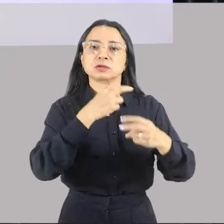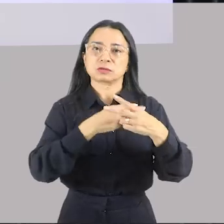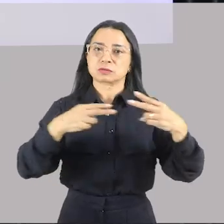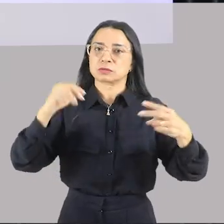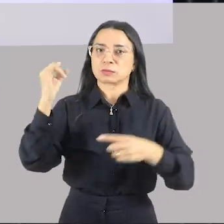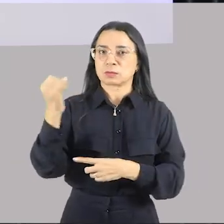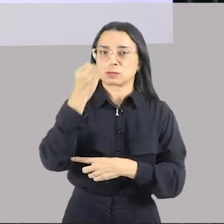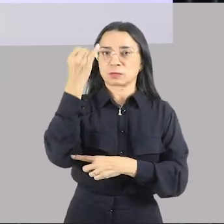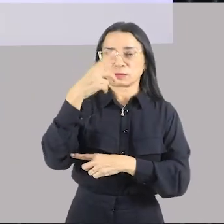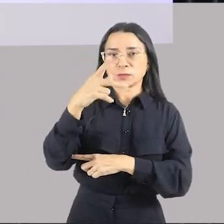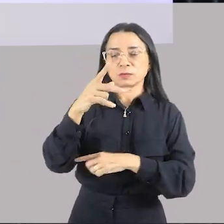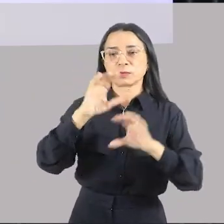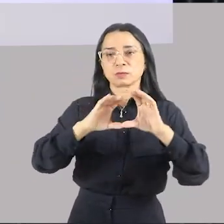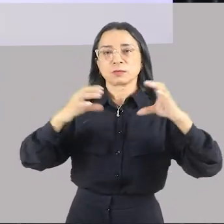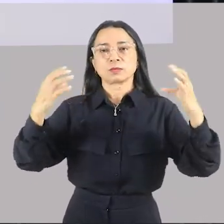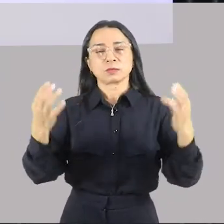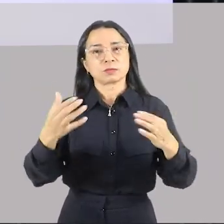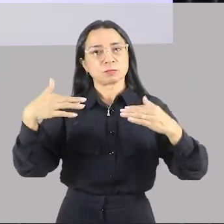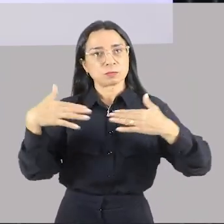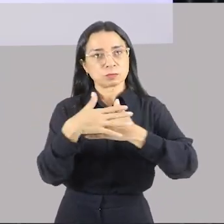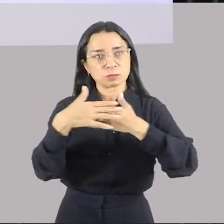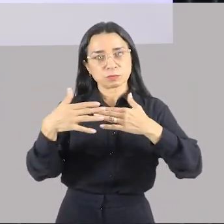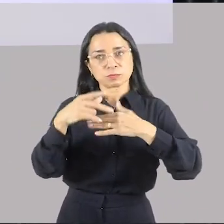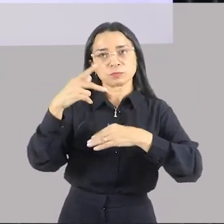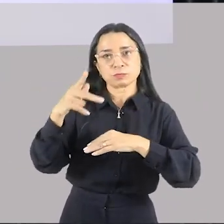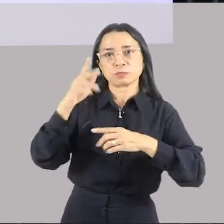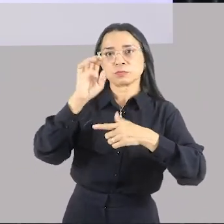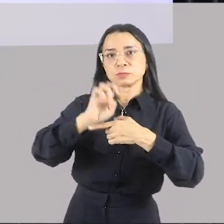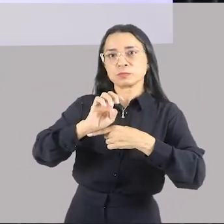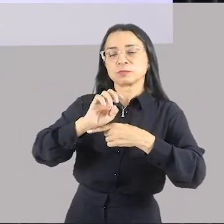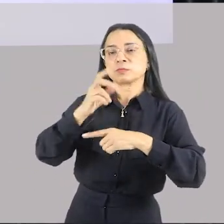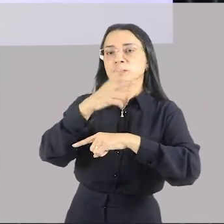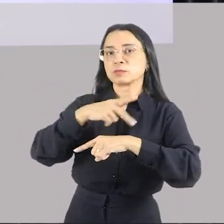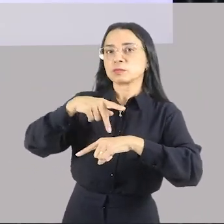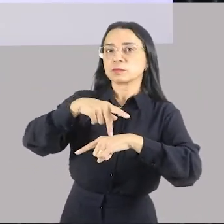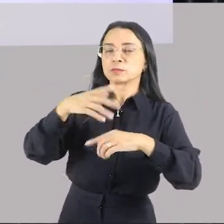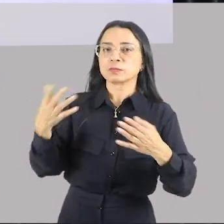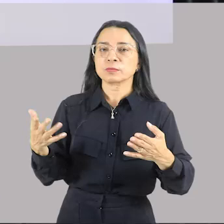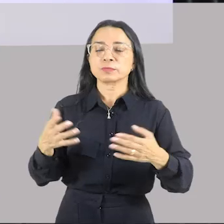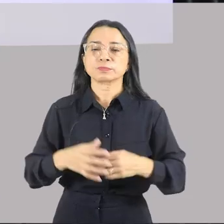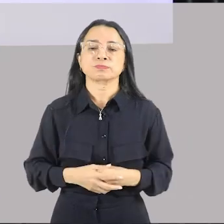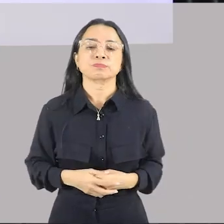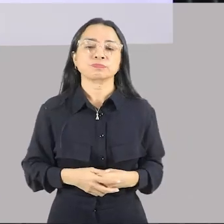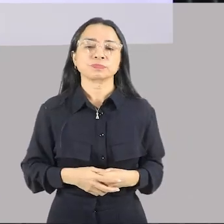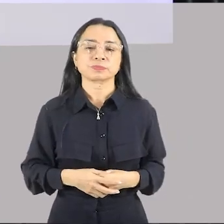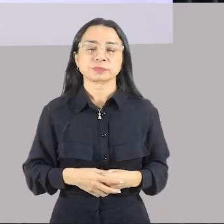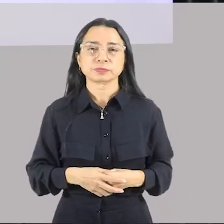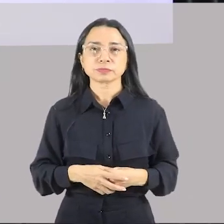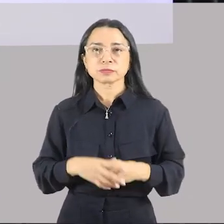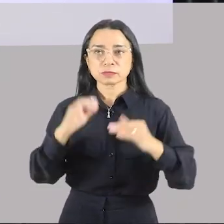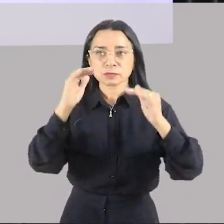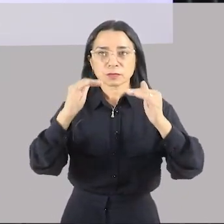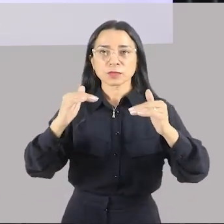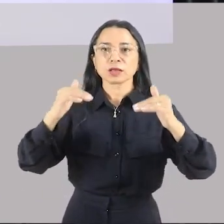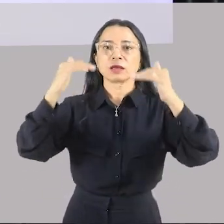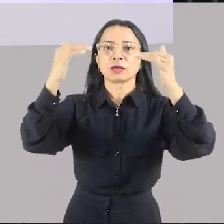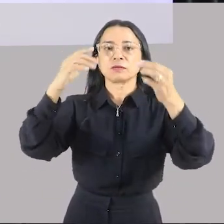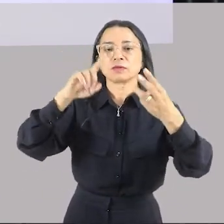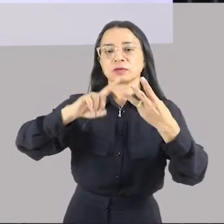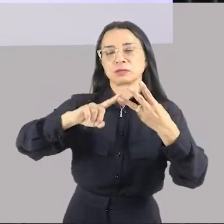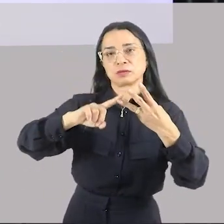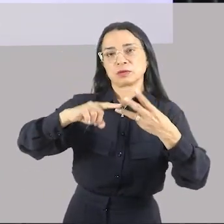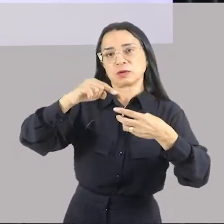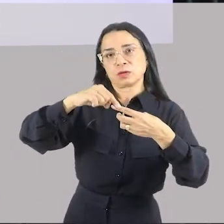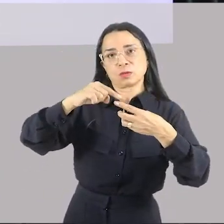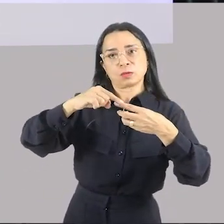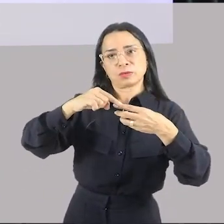importantes para a tua comunidade, para a tua cidade, para o teu estado, para o teu país. Então esse é o nível mais elevado. O primeiro nível